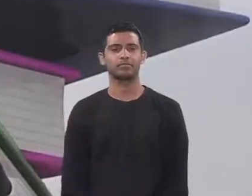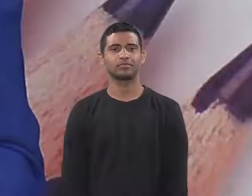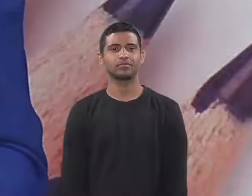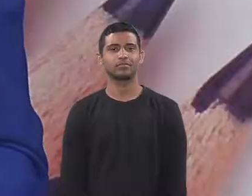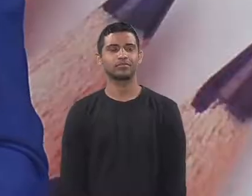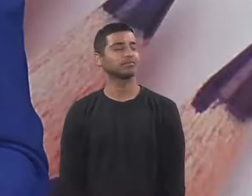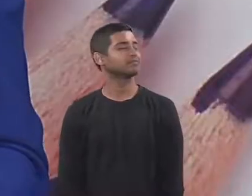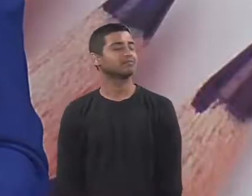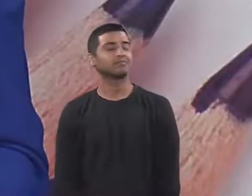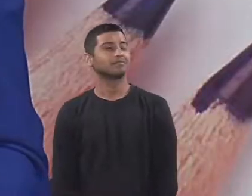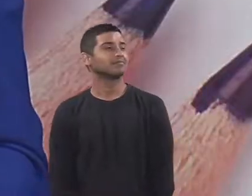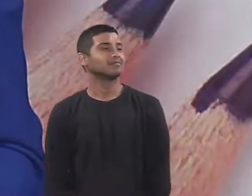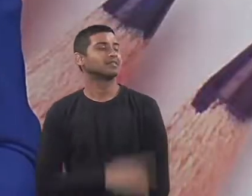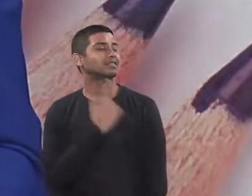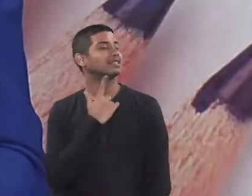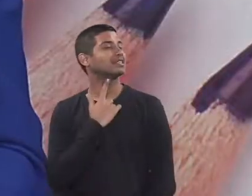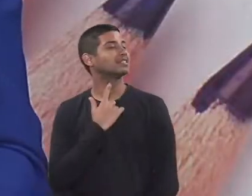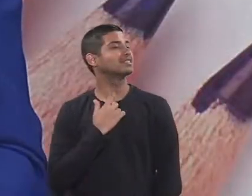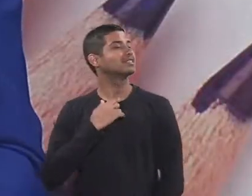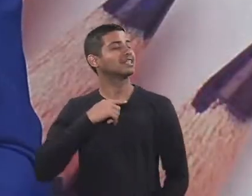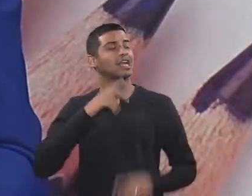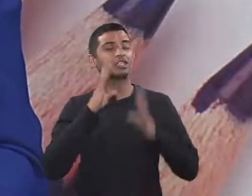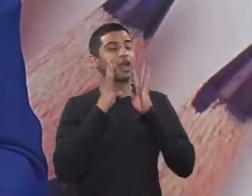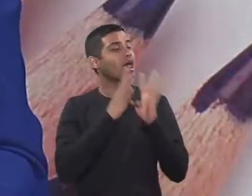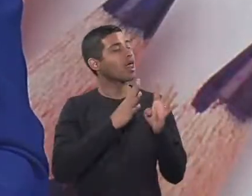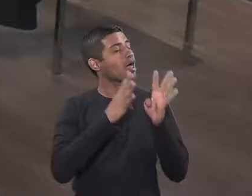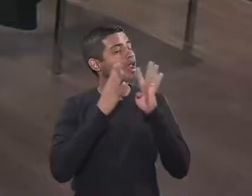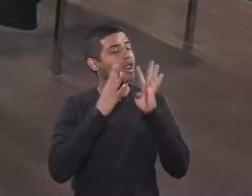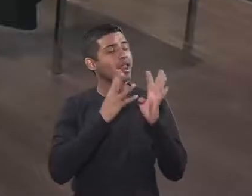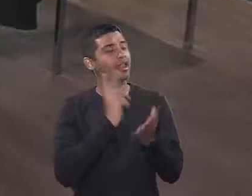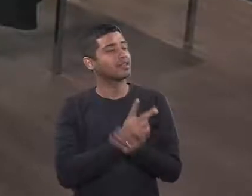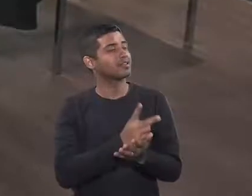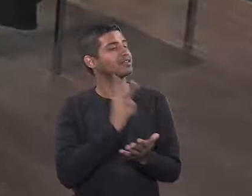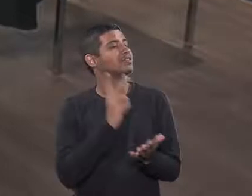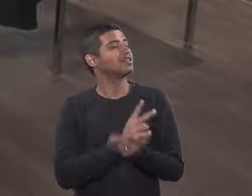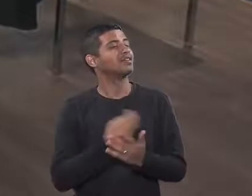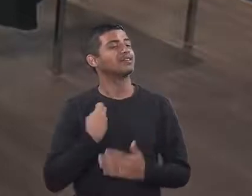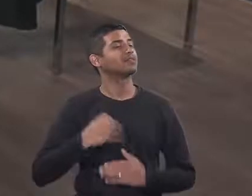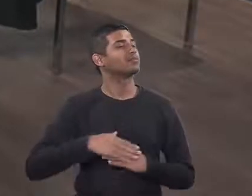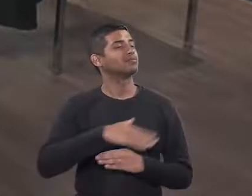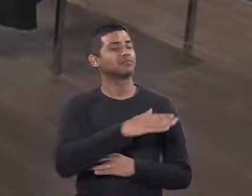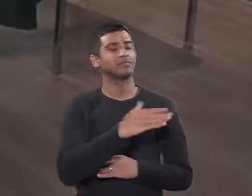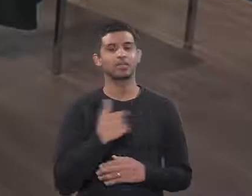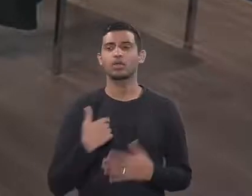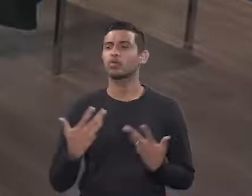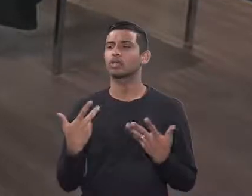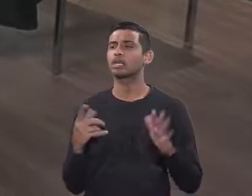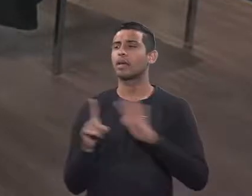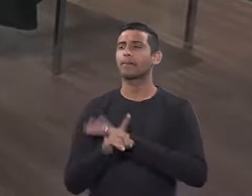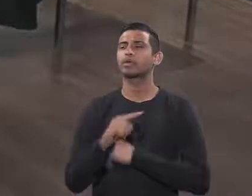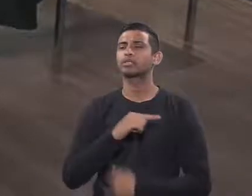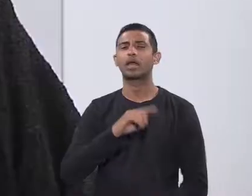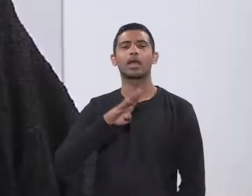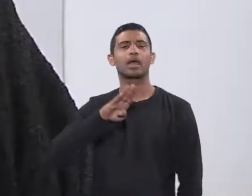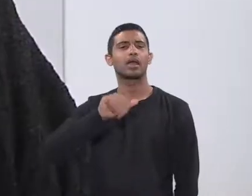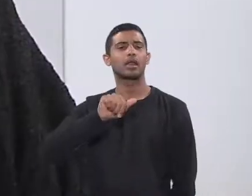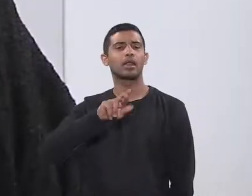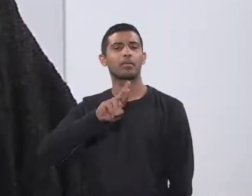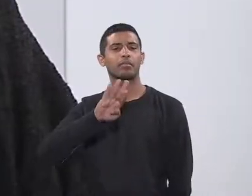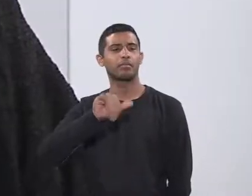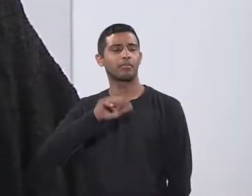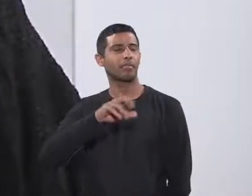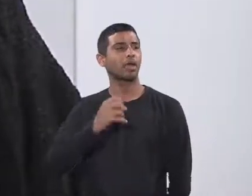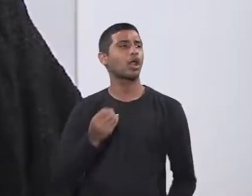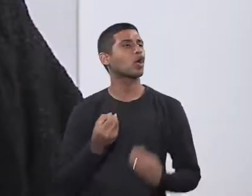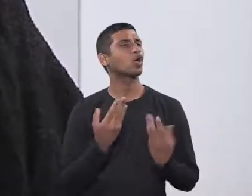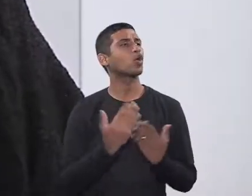vontade de ficar ouvindo essa menina o resto da vida aqui. Eu queria Nossa. fazer uma pergunta aqui. A Bárbara, como surgiu essa ideia